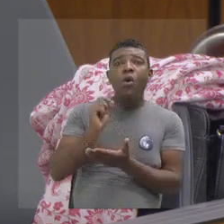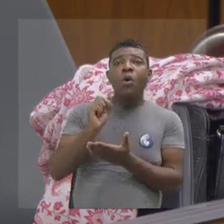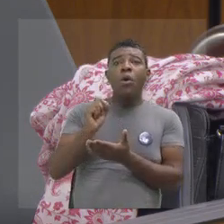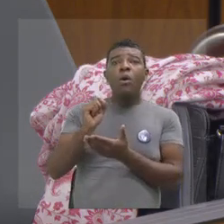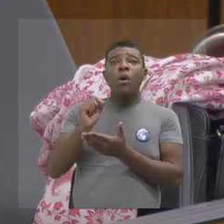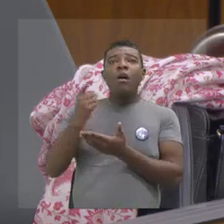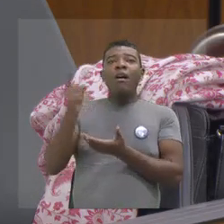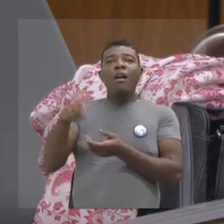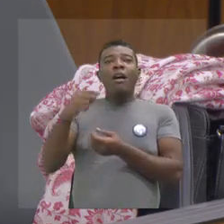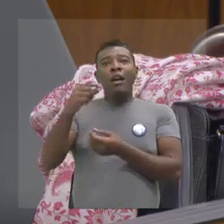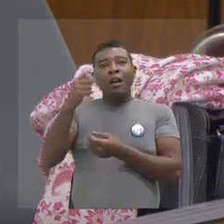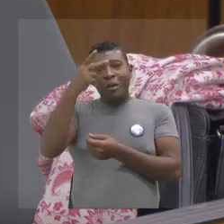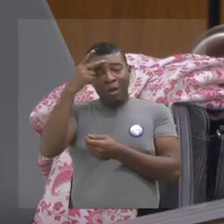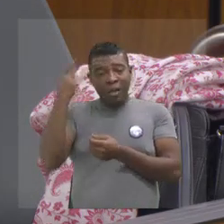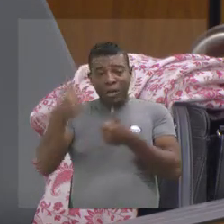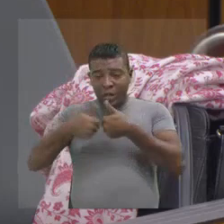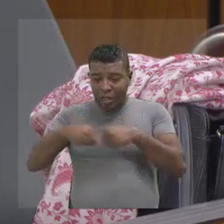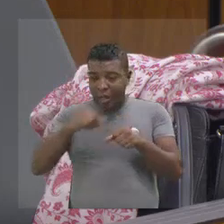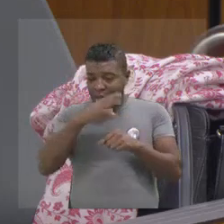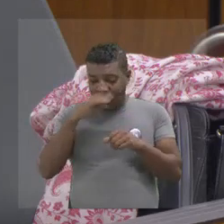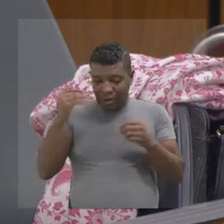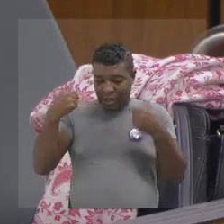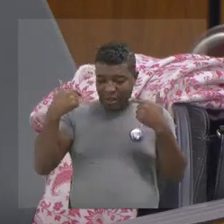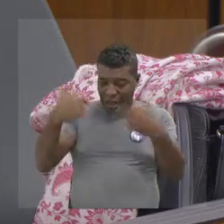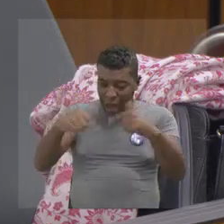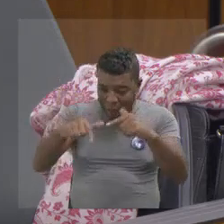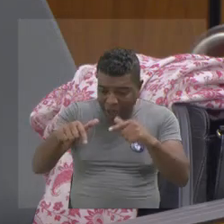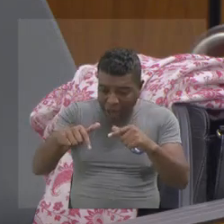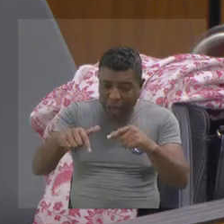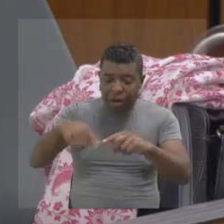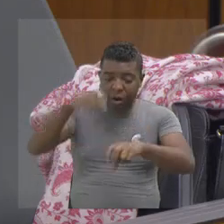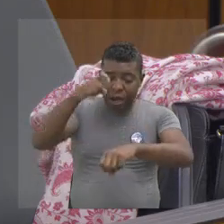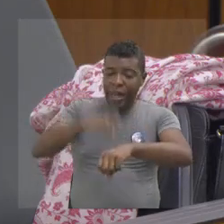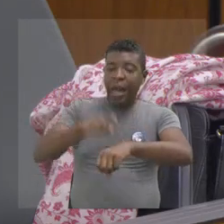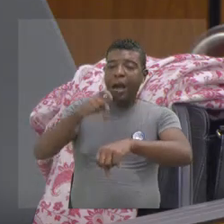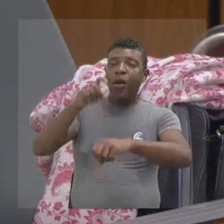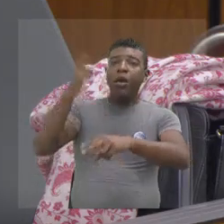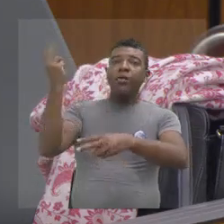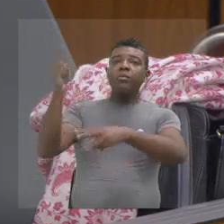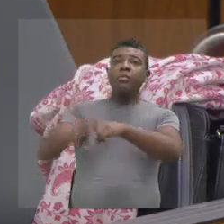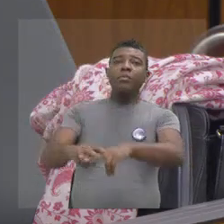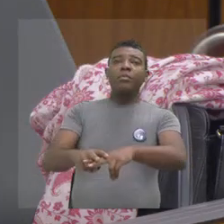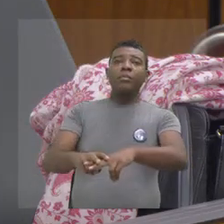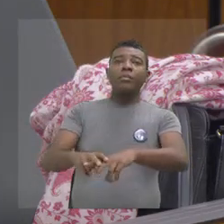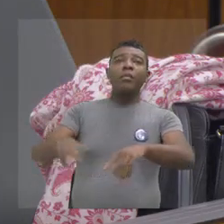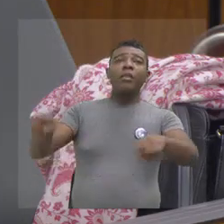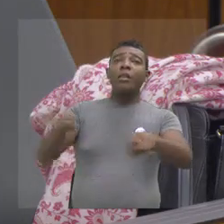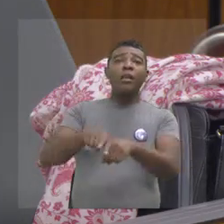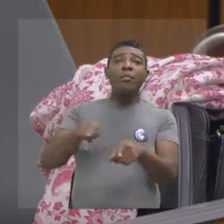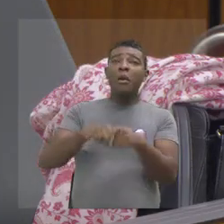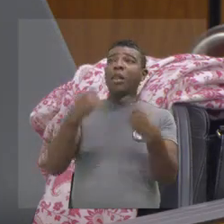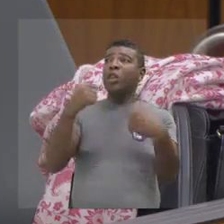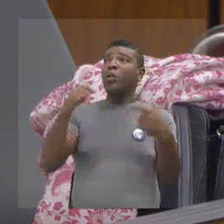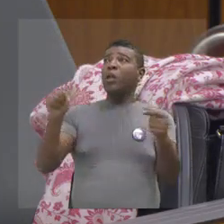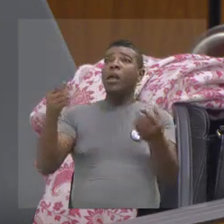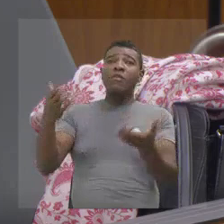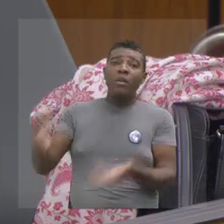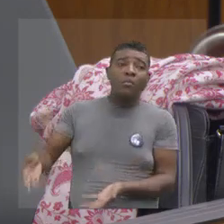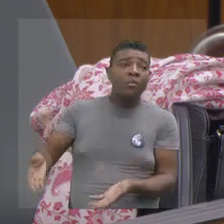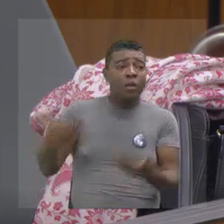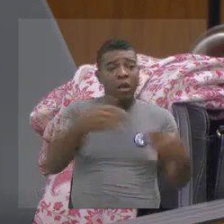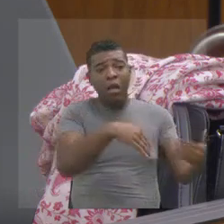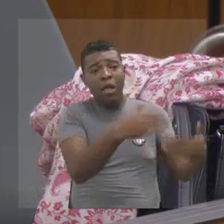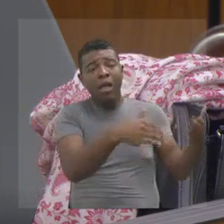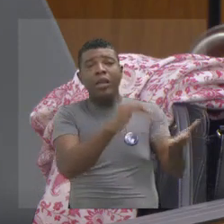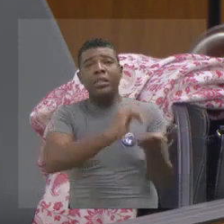foram presos no Exercício da sua função não teve o encaminhamento que deveria ter tido por parte da secretaria então a gente enviou um requerimento